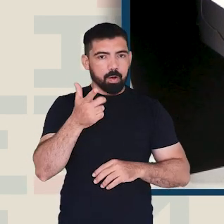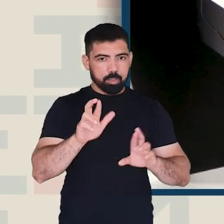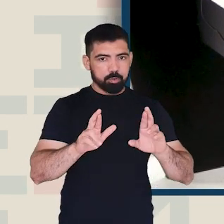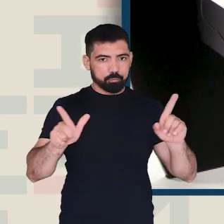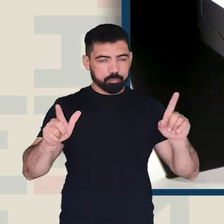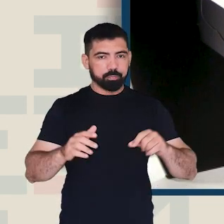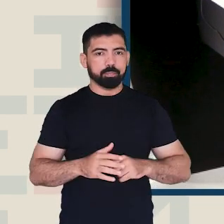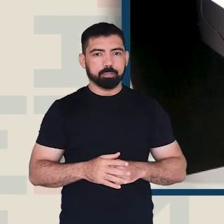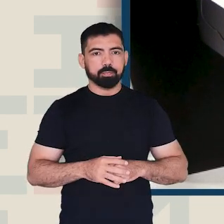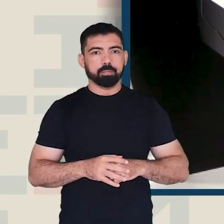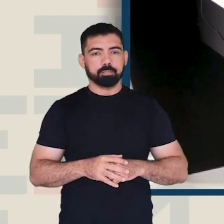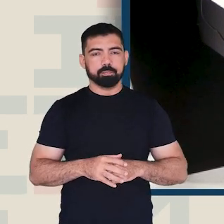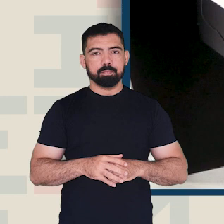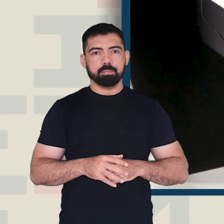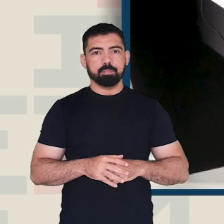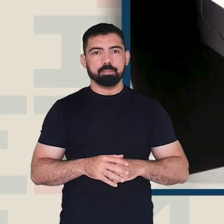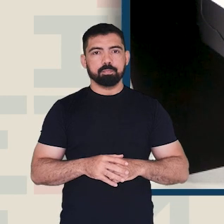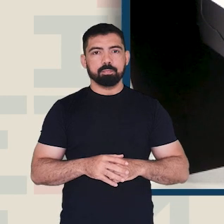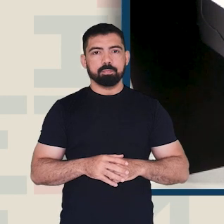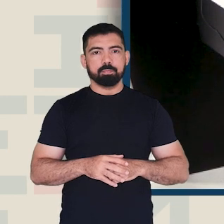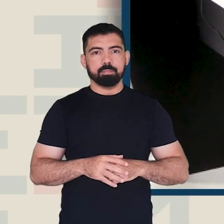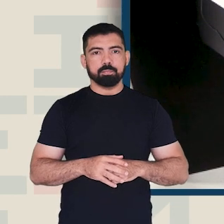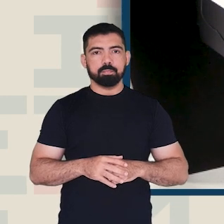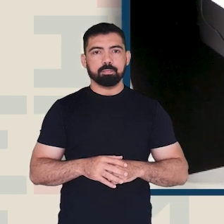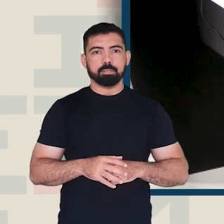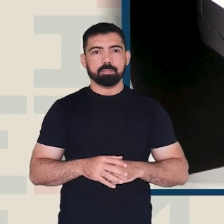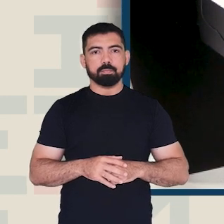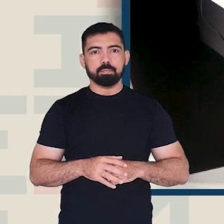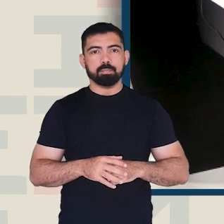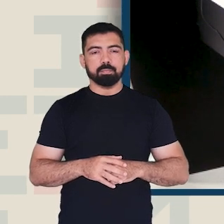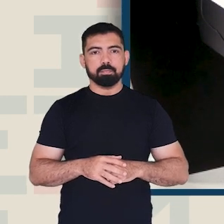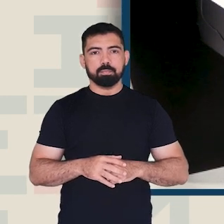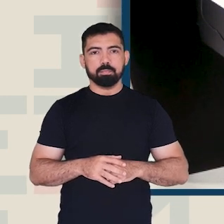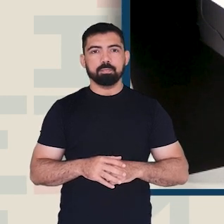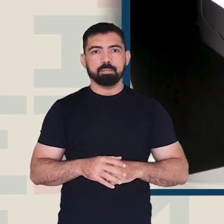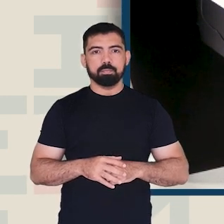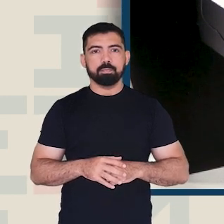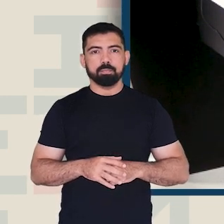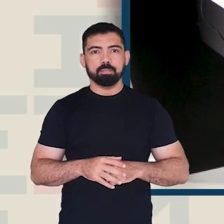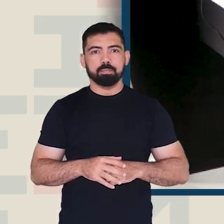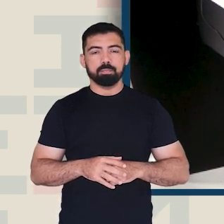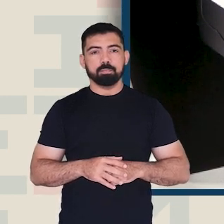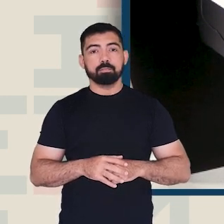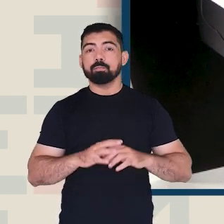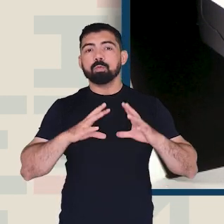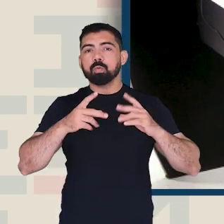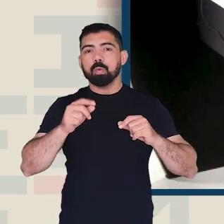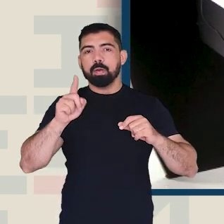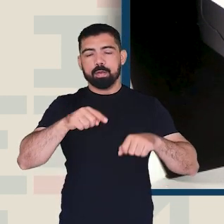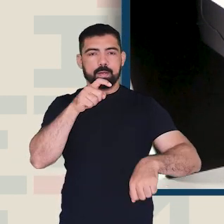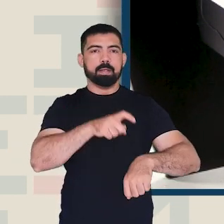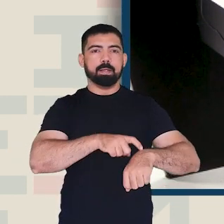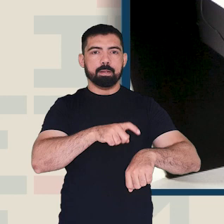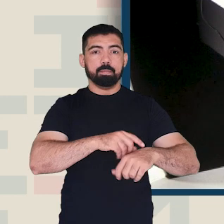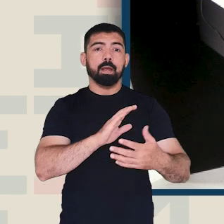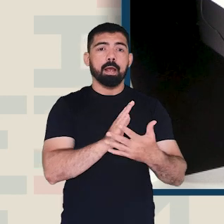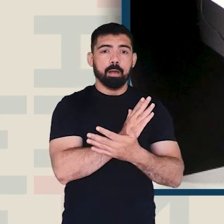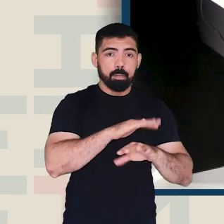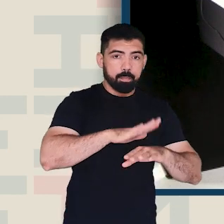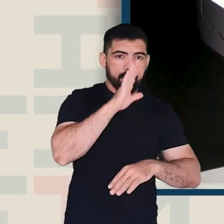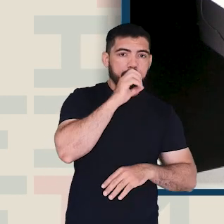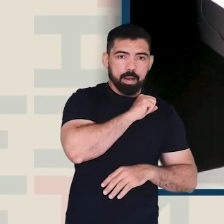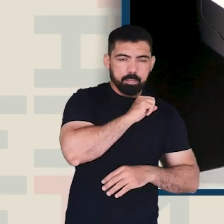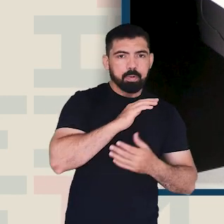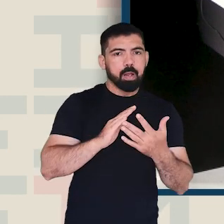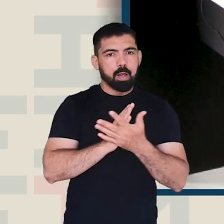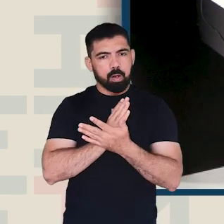para isso, todos são tempos, mas uns são mais rápidos do que o outro. A